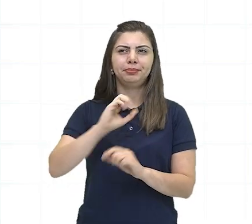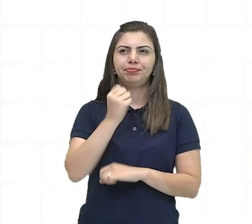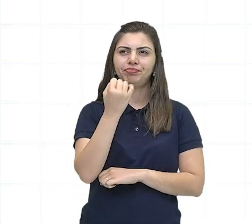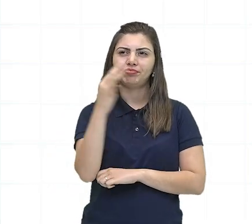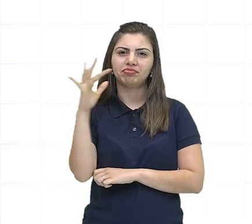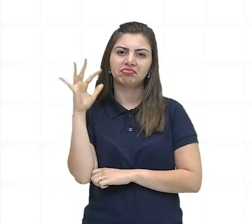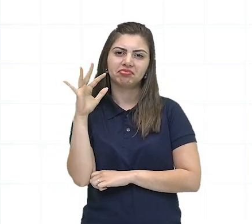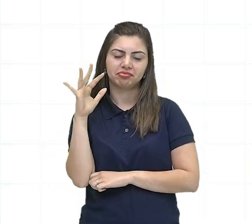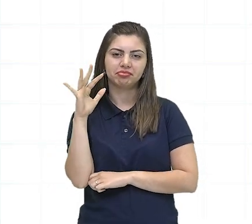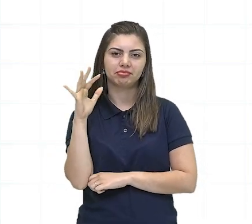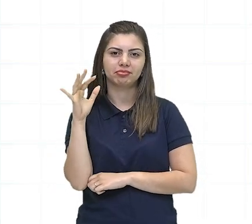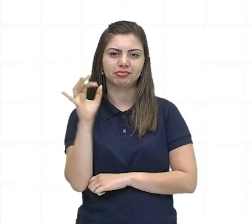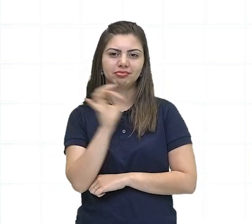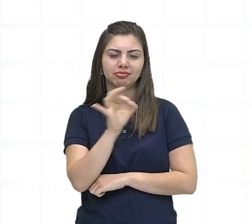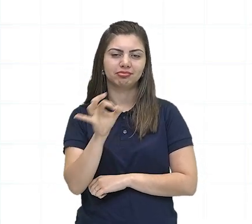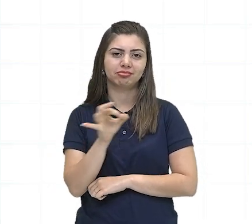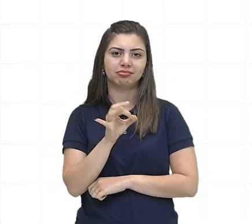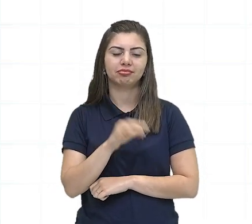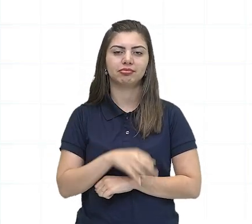seja,